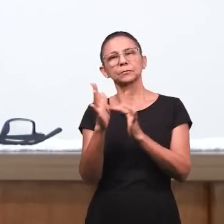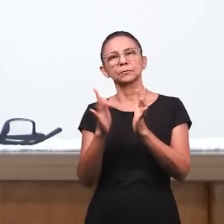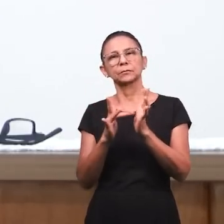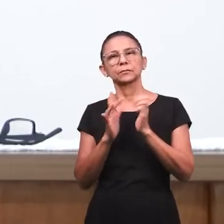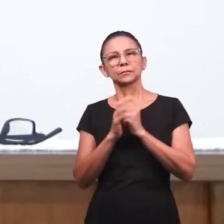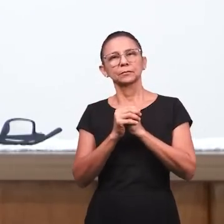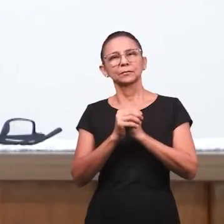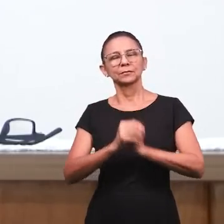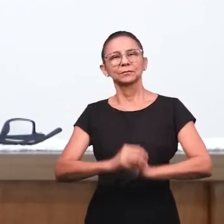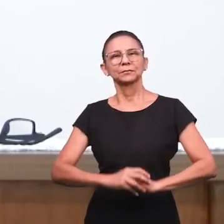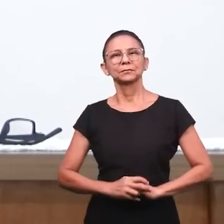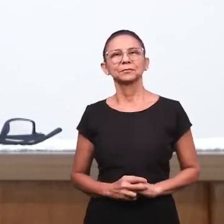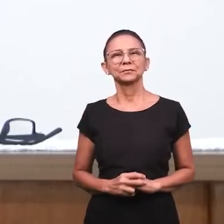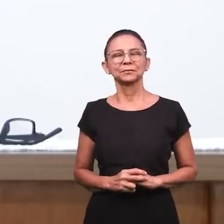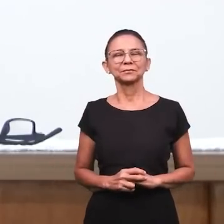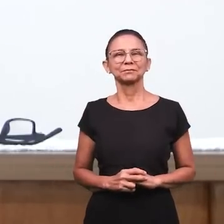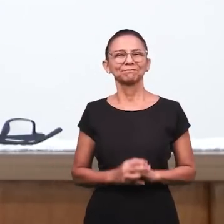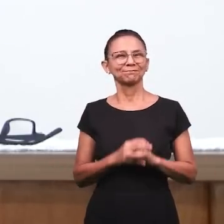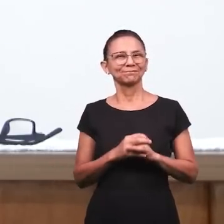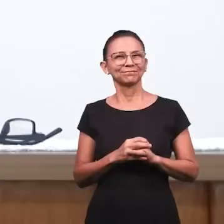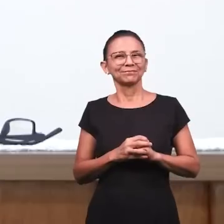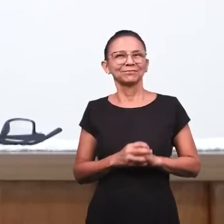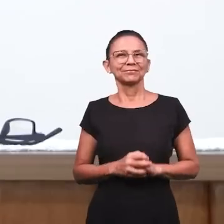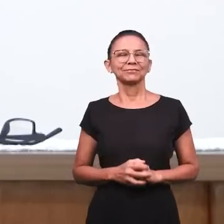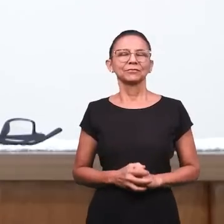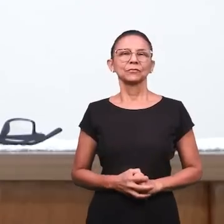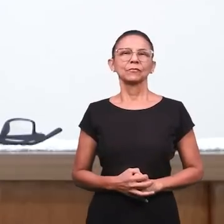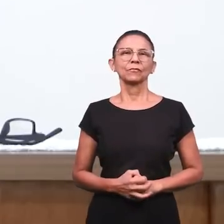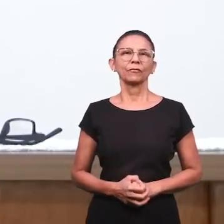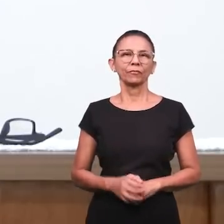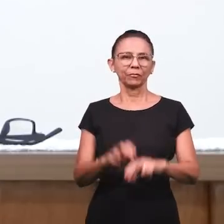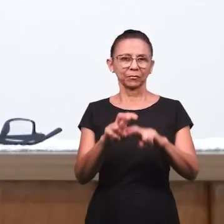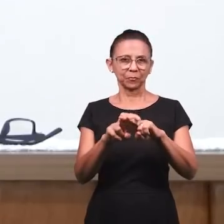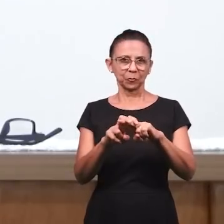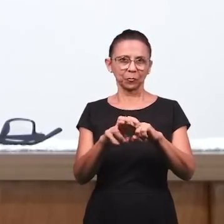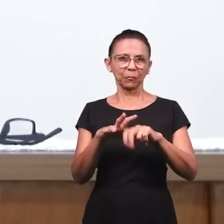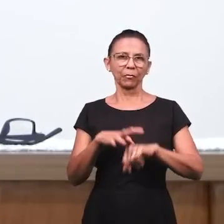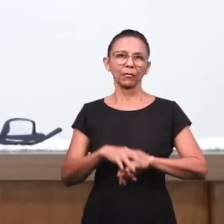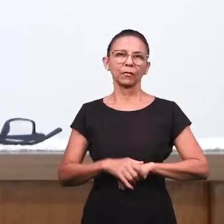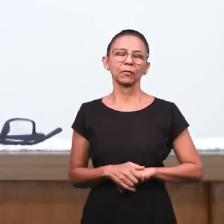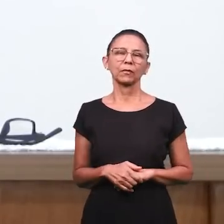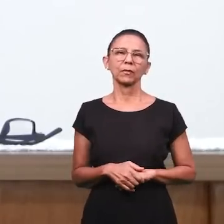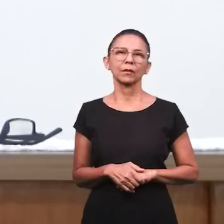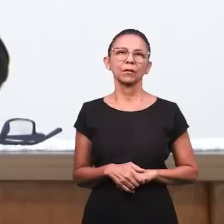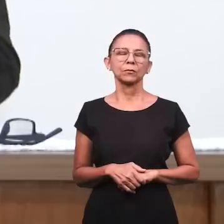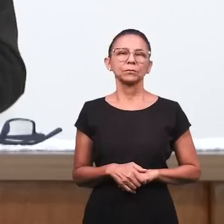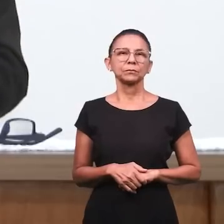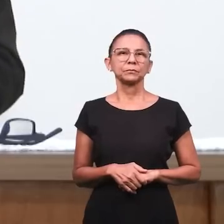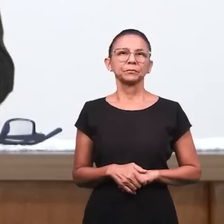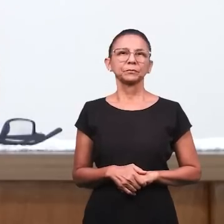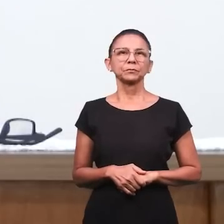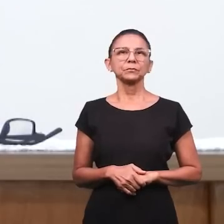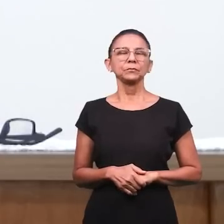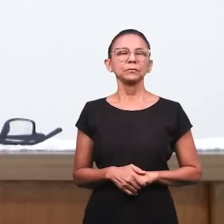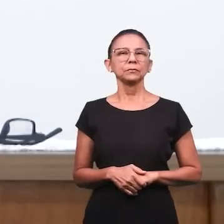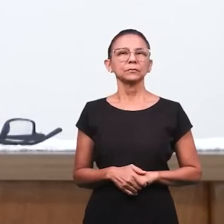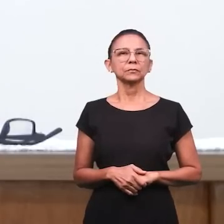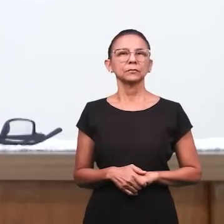Jesus. Amém. Amém. Poder sentar e vamos